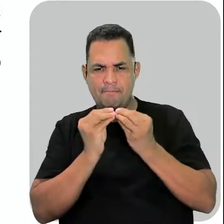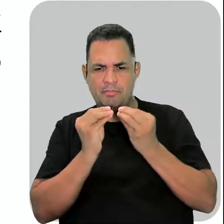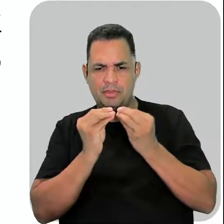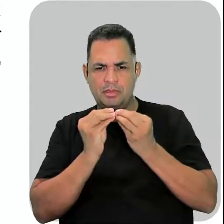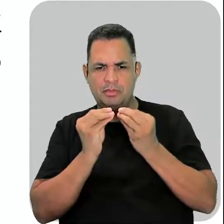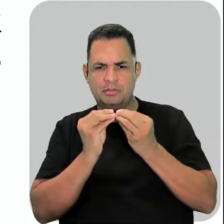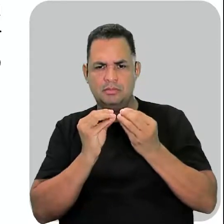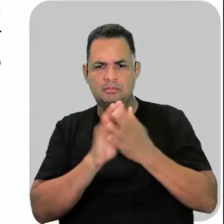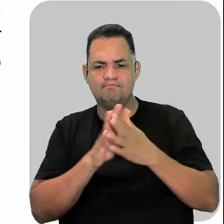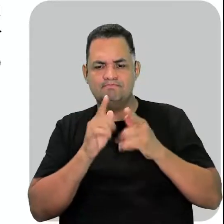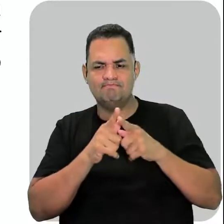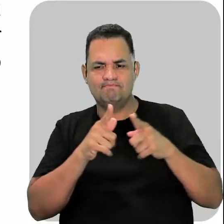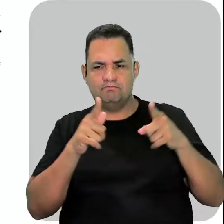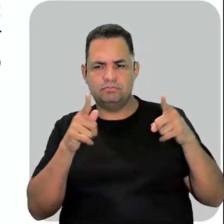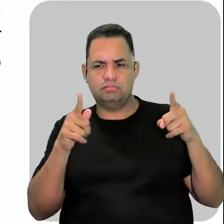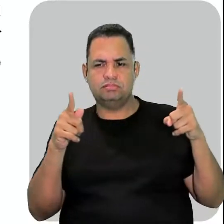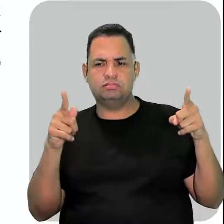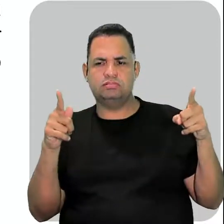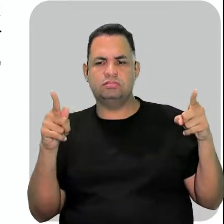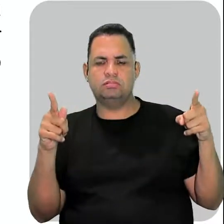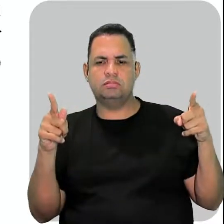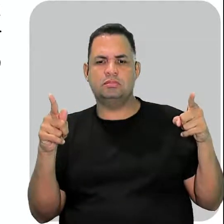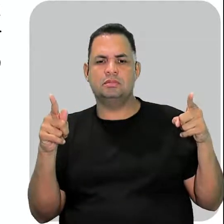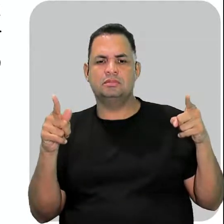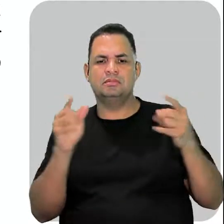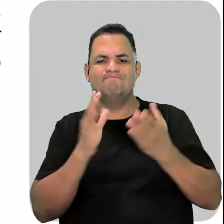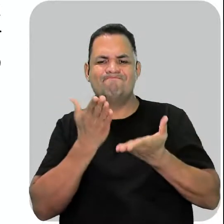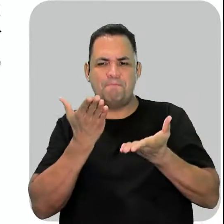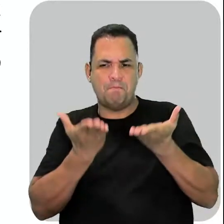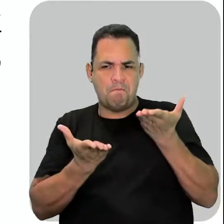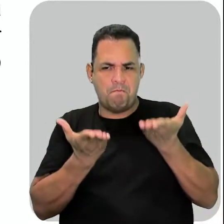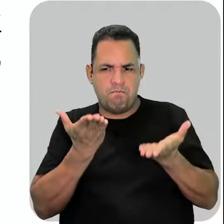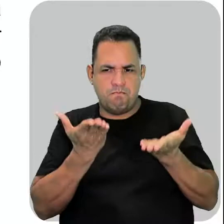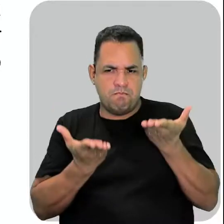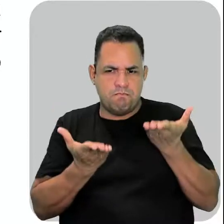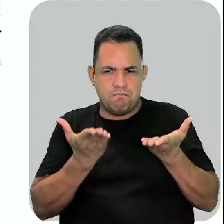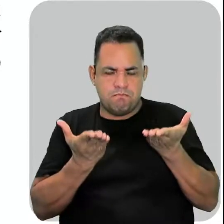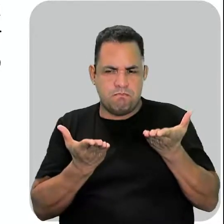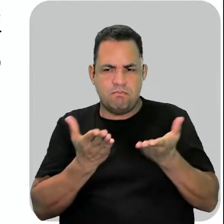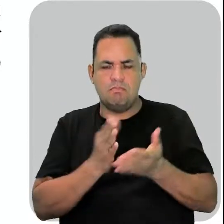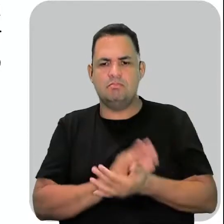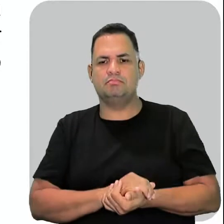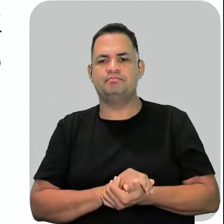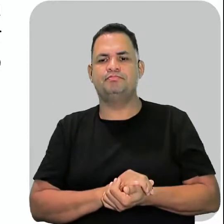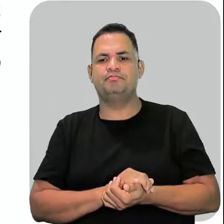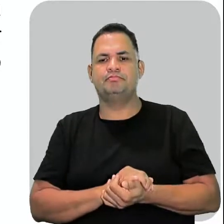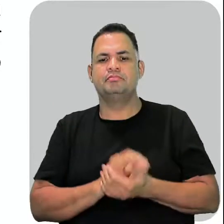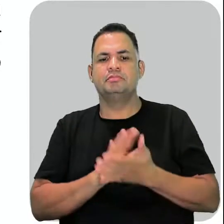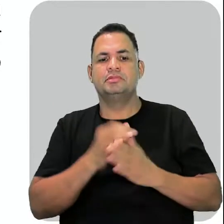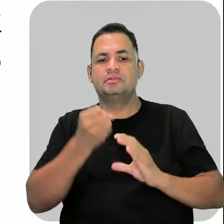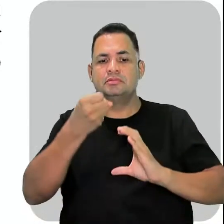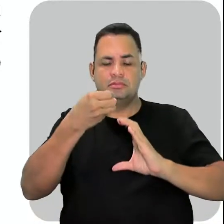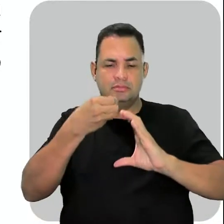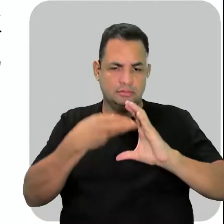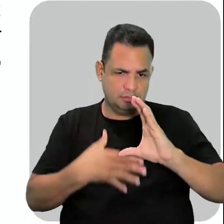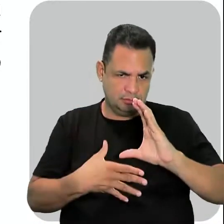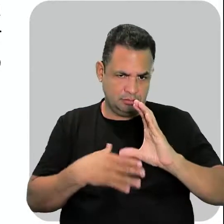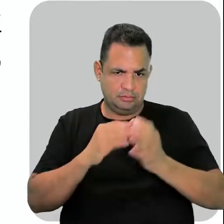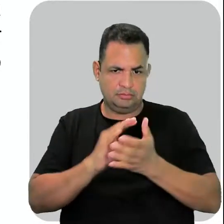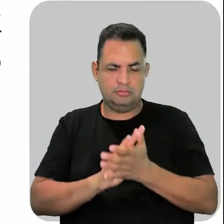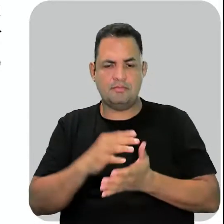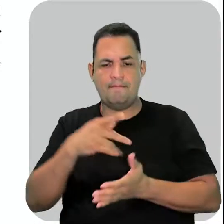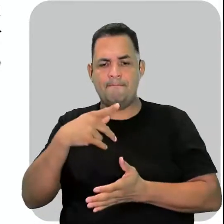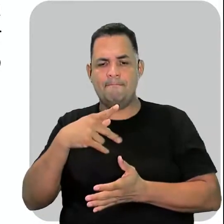são denominadas grandes, né? São moléculas pesadas, entre aspas. E isso caracteriza